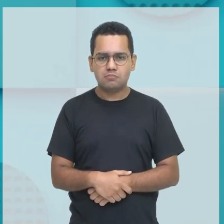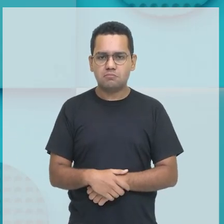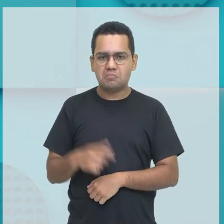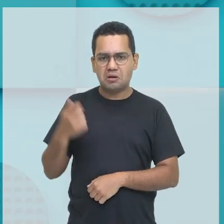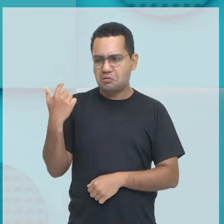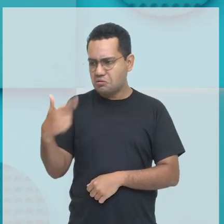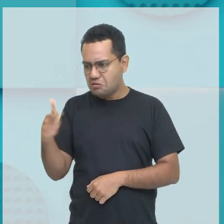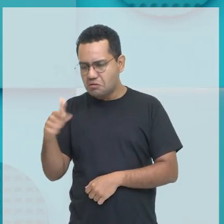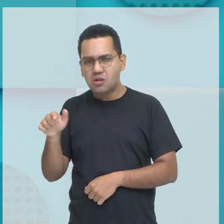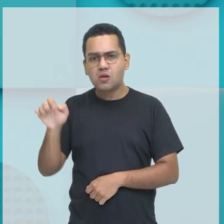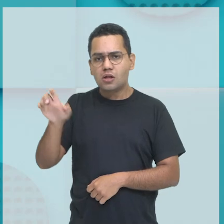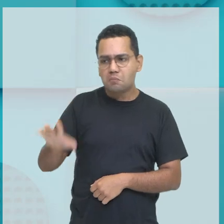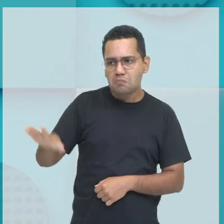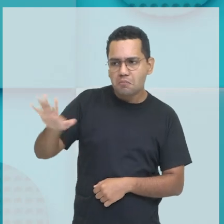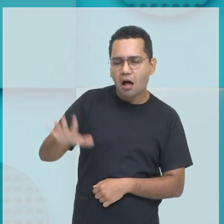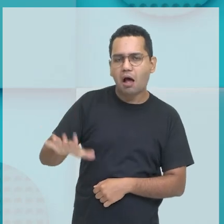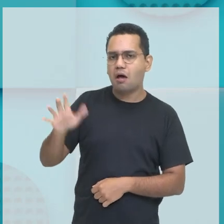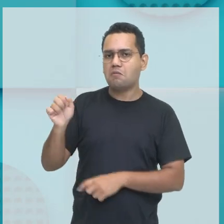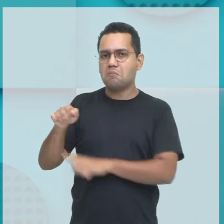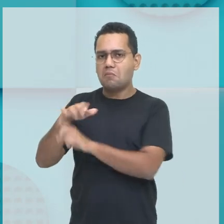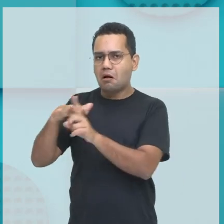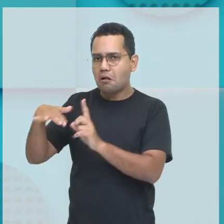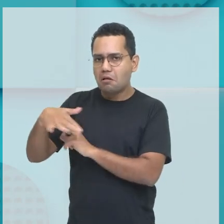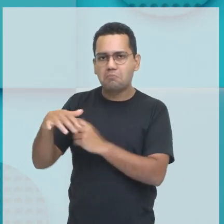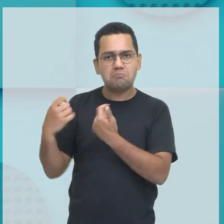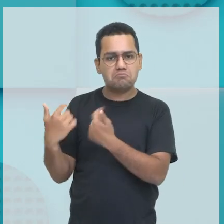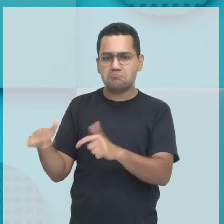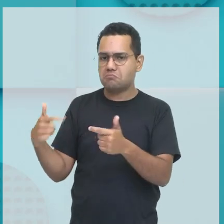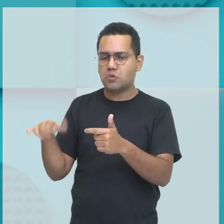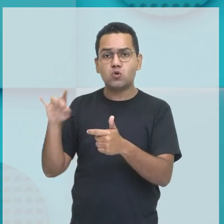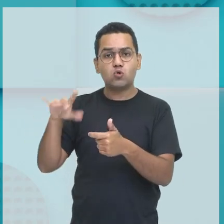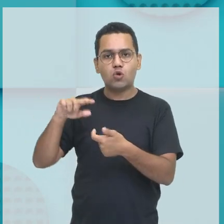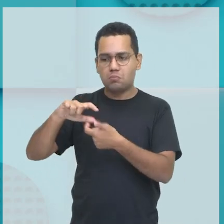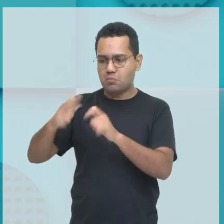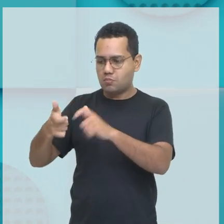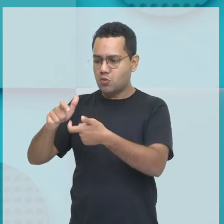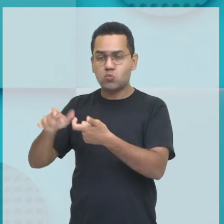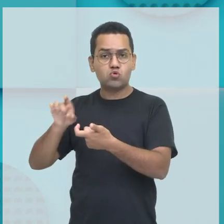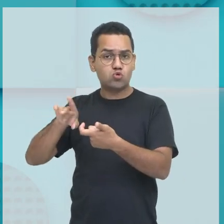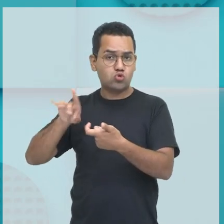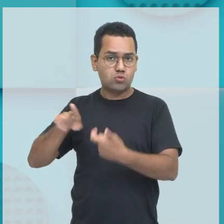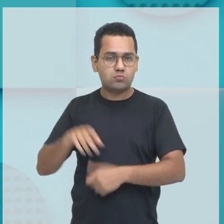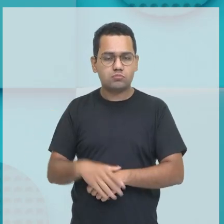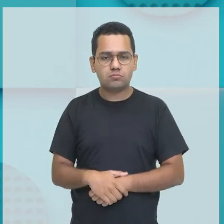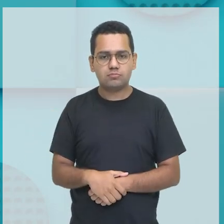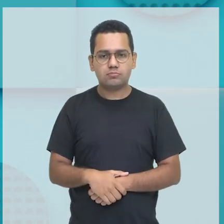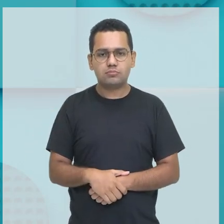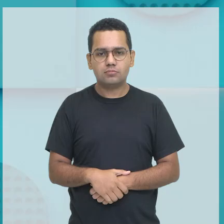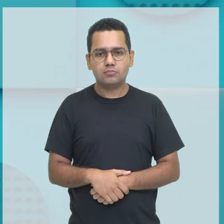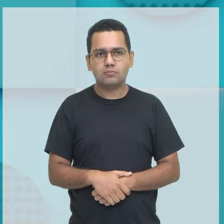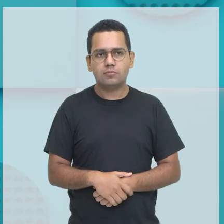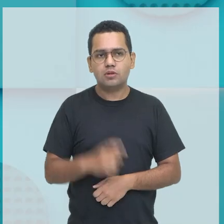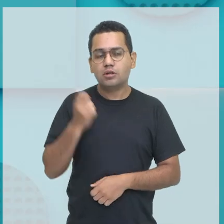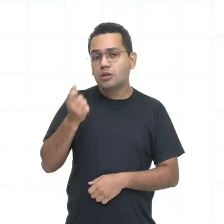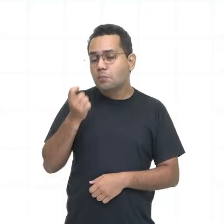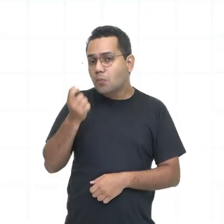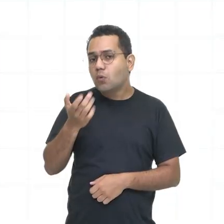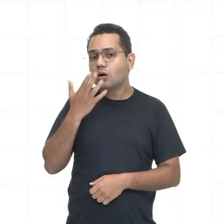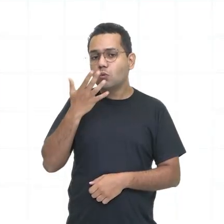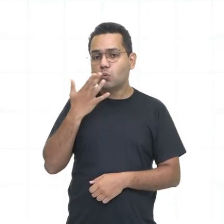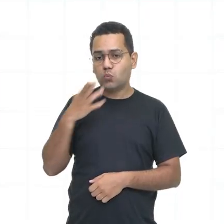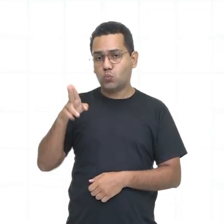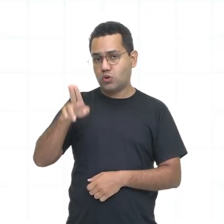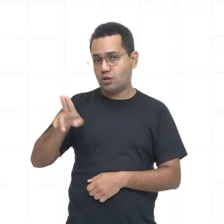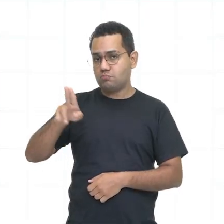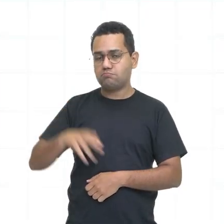figuras, não tem paisagens, são só figuras geométricas e eles utilizam poucas cores. Outra característica que nós